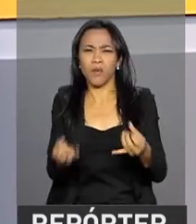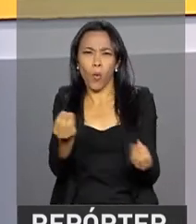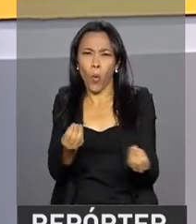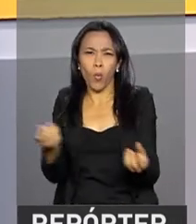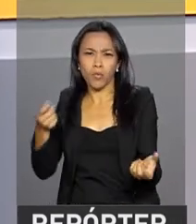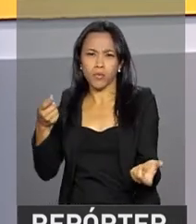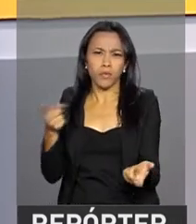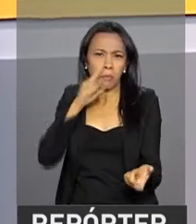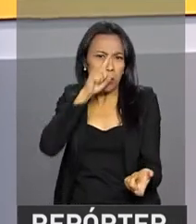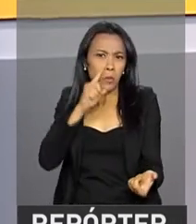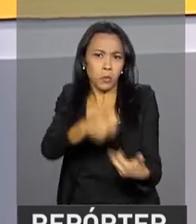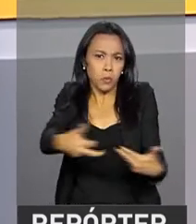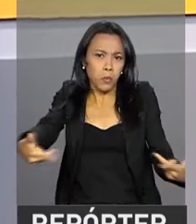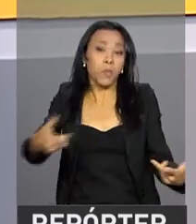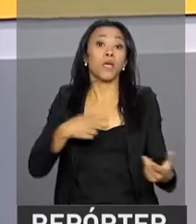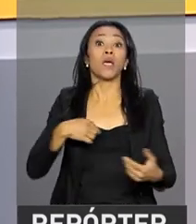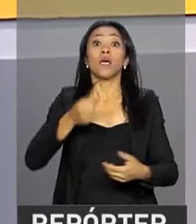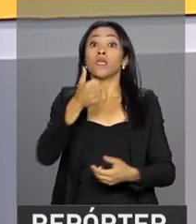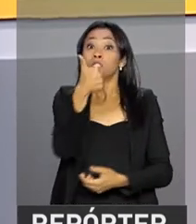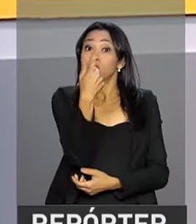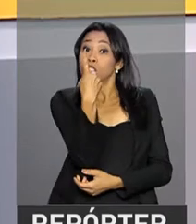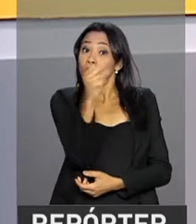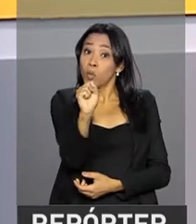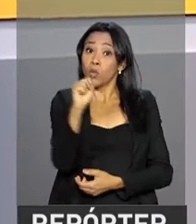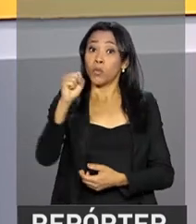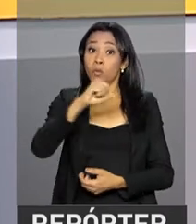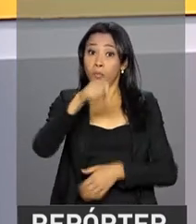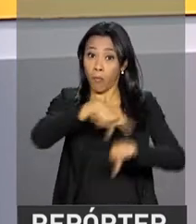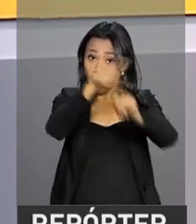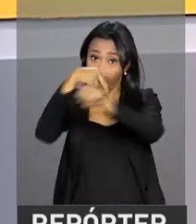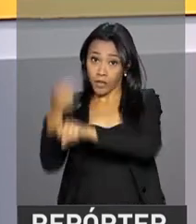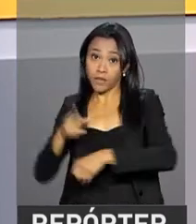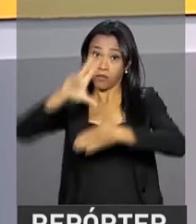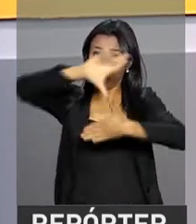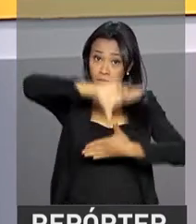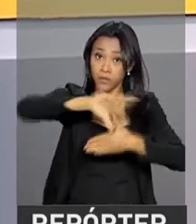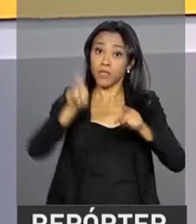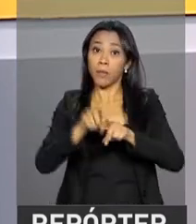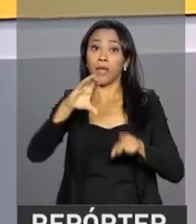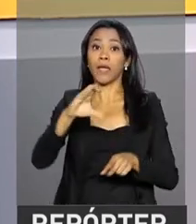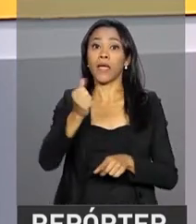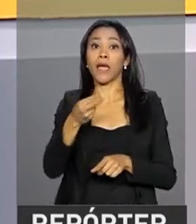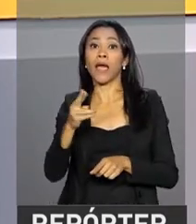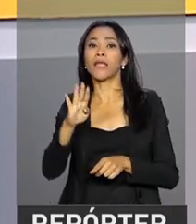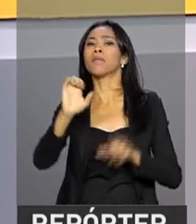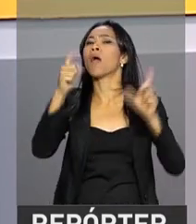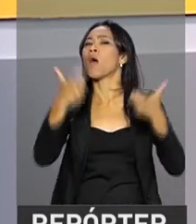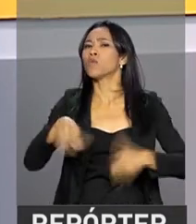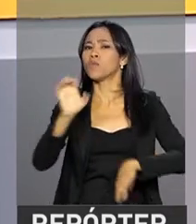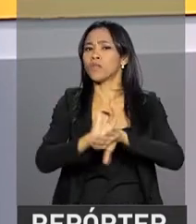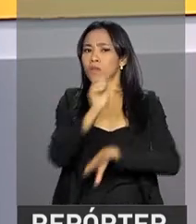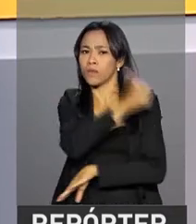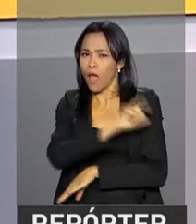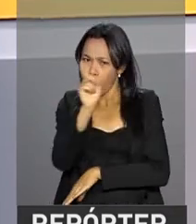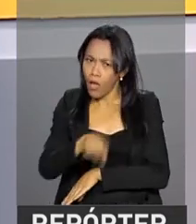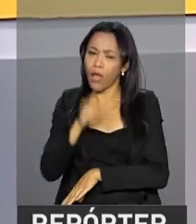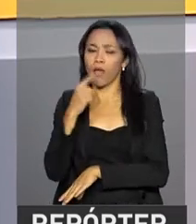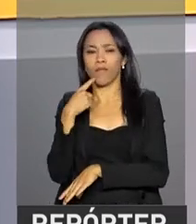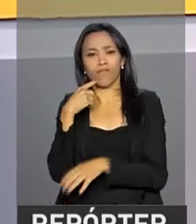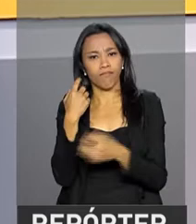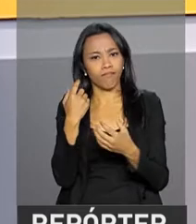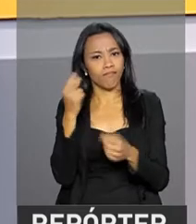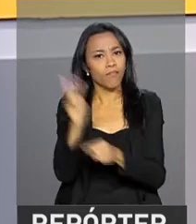18 países da américa latina e do caribe no rio de janeiro o objetivo é consolidar os conhecimentos para proteger a sociedade